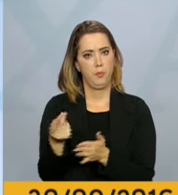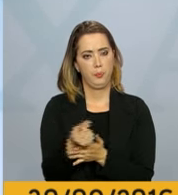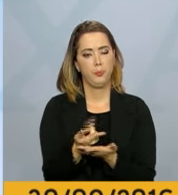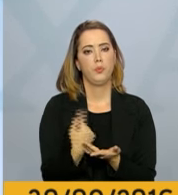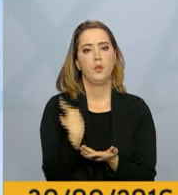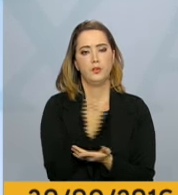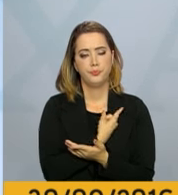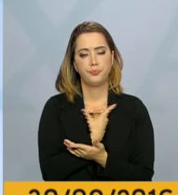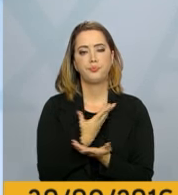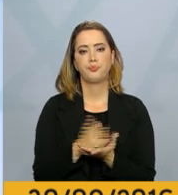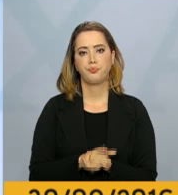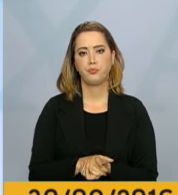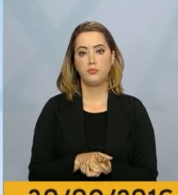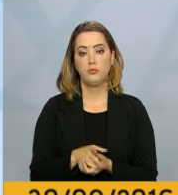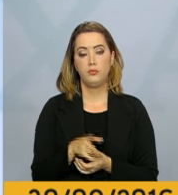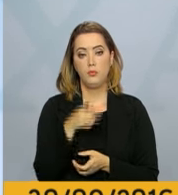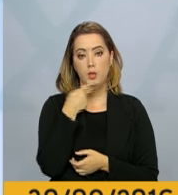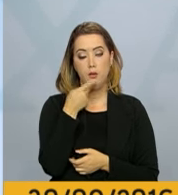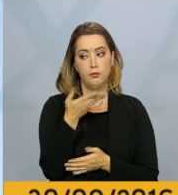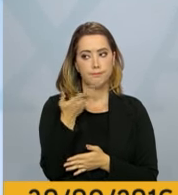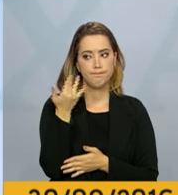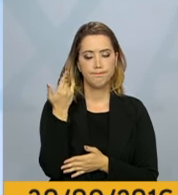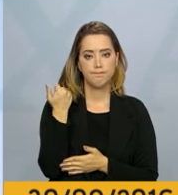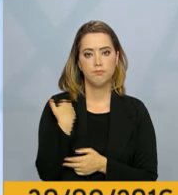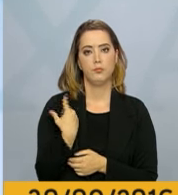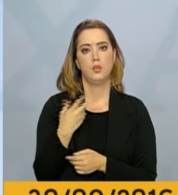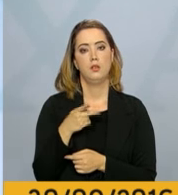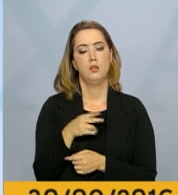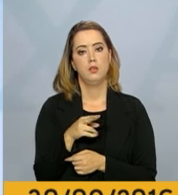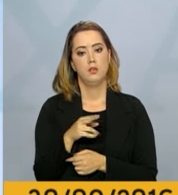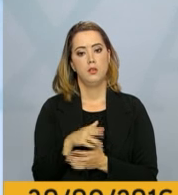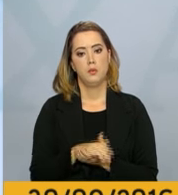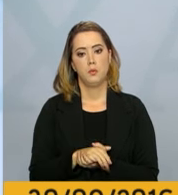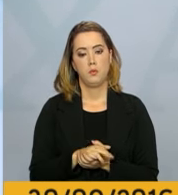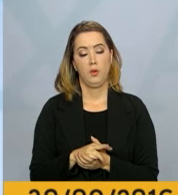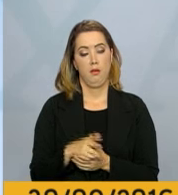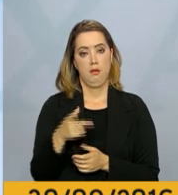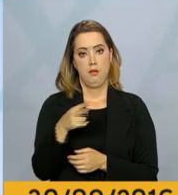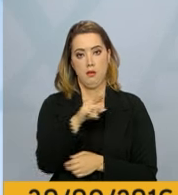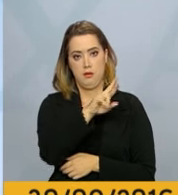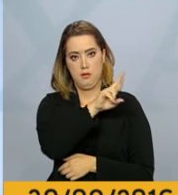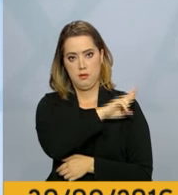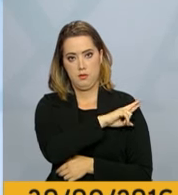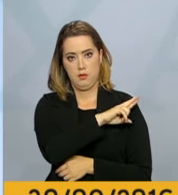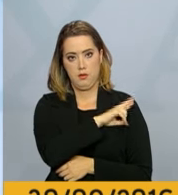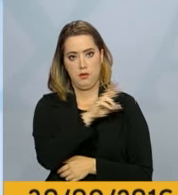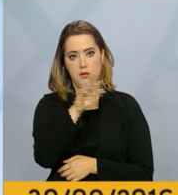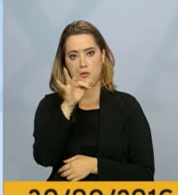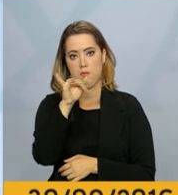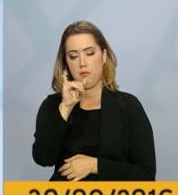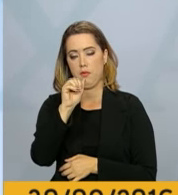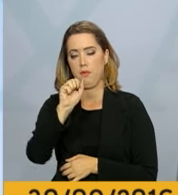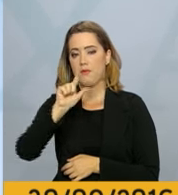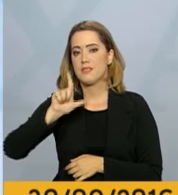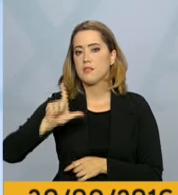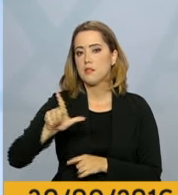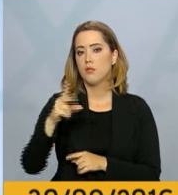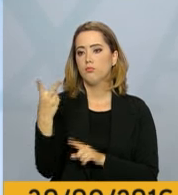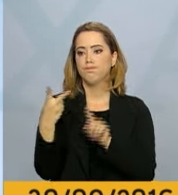Eu disse no início da minha fala que a responsabilidade... Tem dois vetores, né? A responsabilidade fiscal e